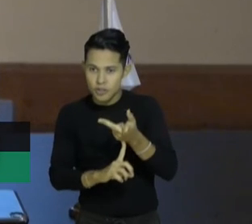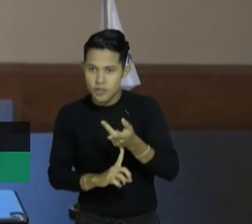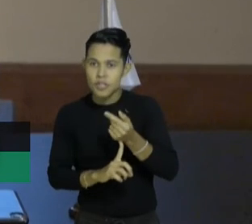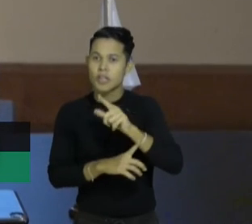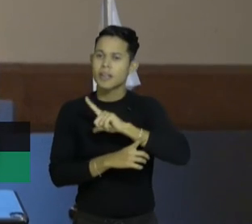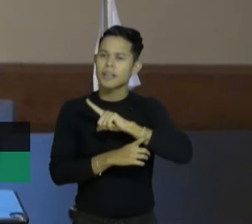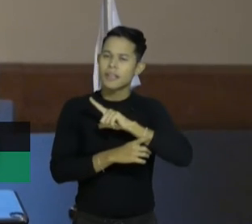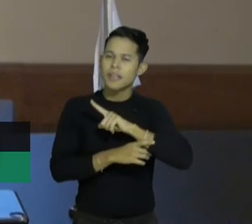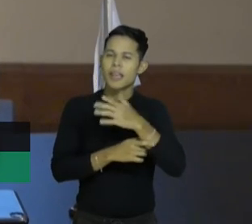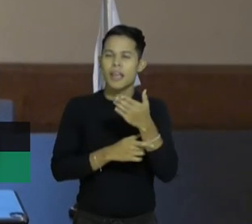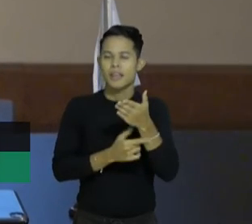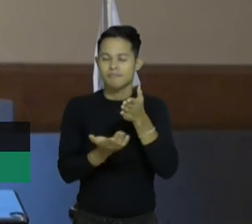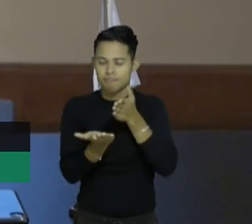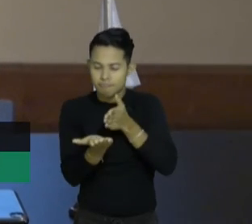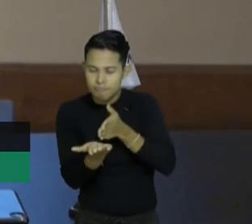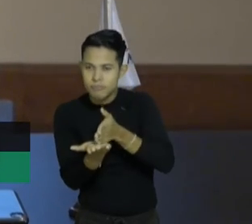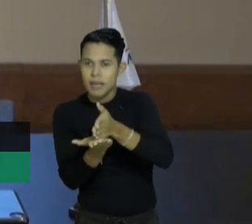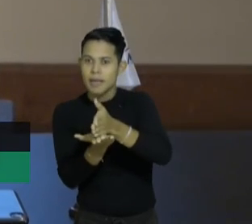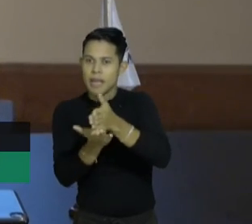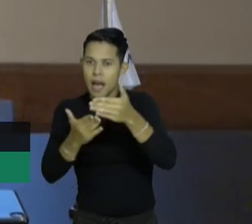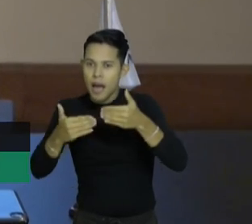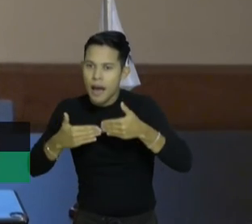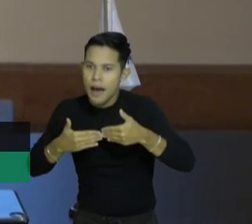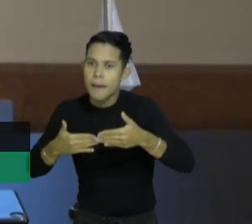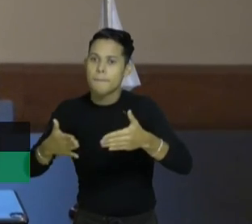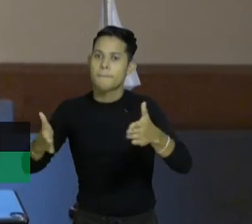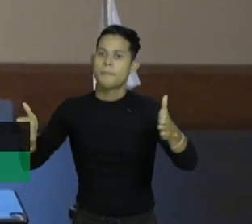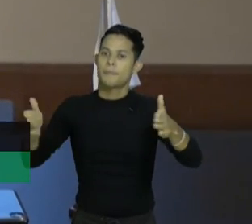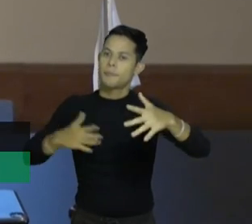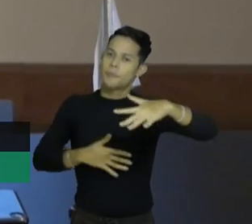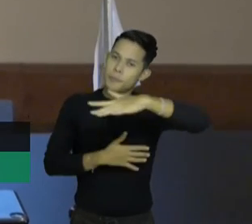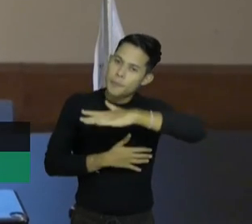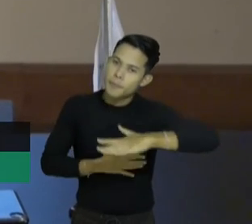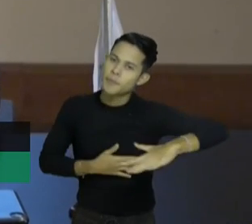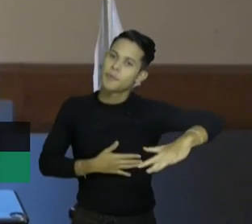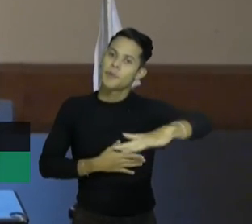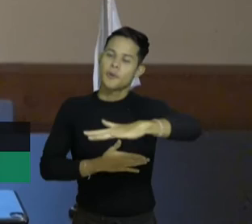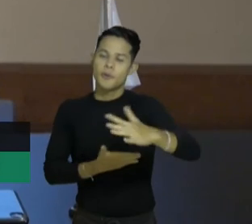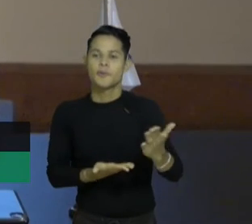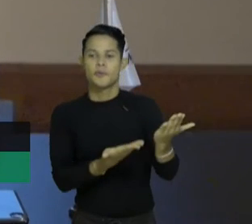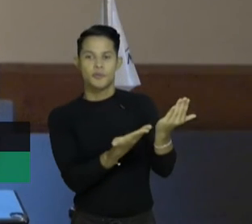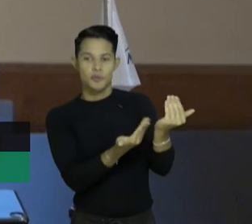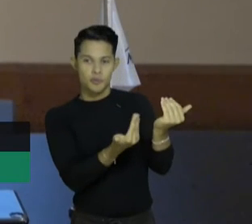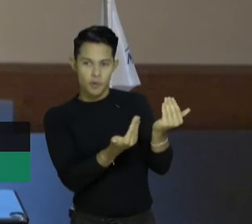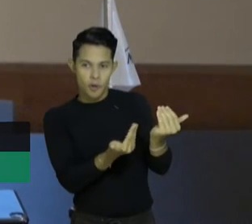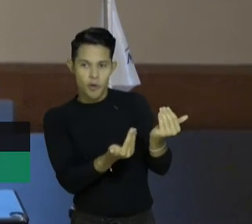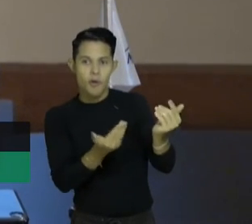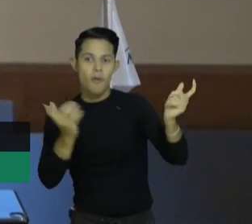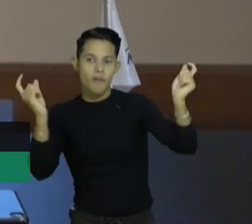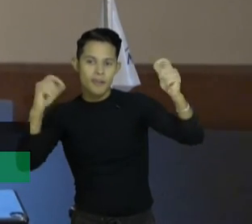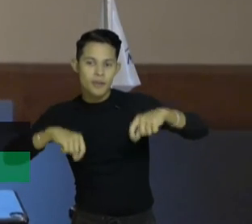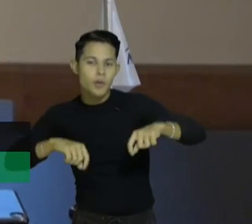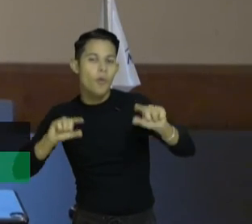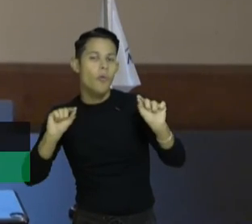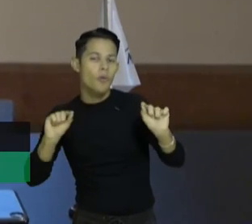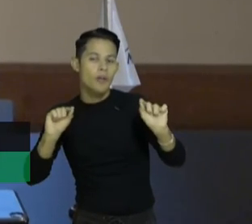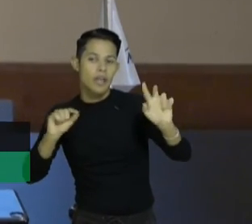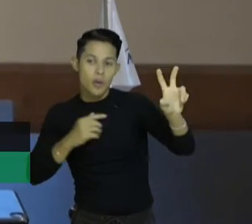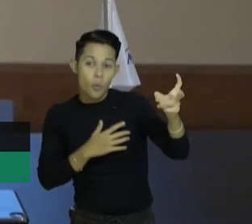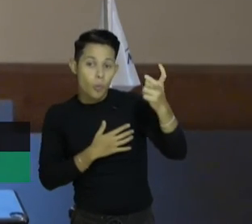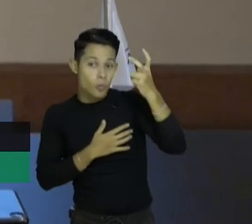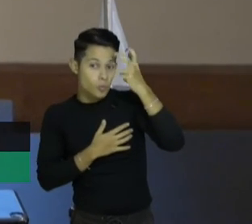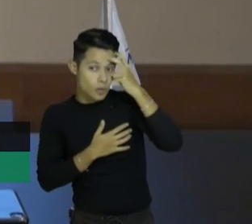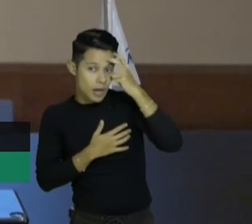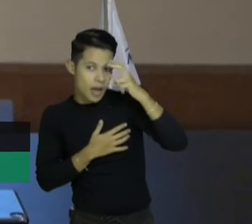extremamente eh amplo para que a nossa juventude possa digamos assim culturalmente também